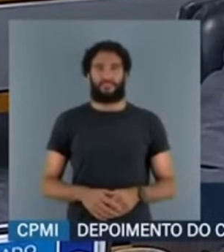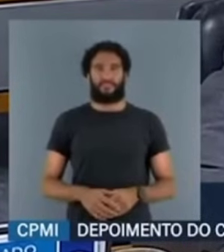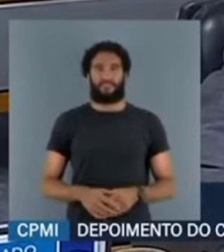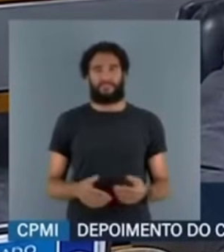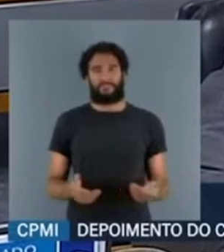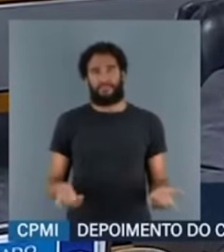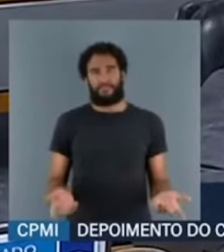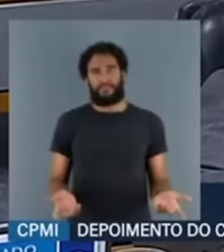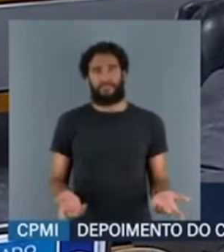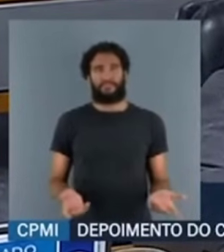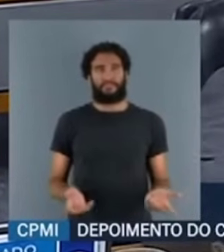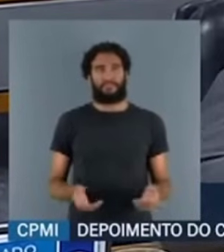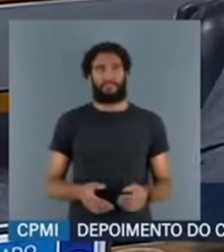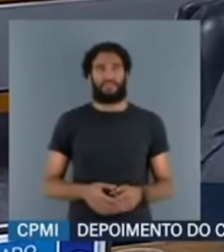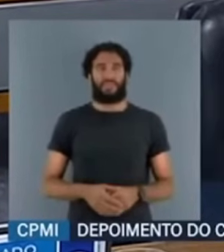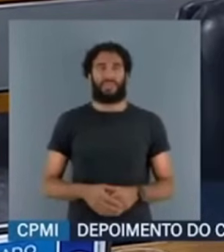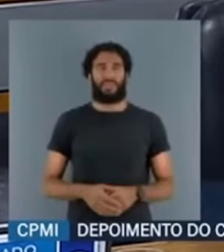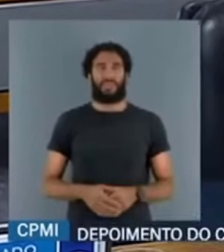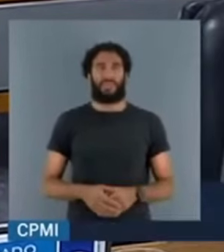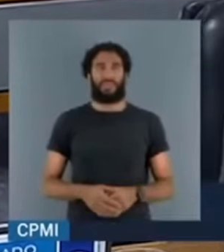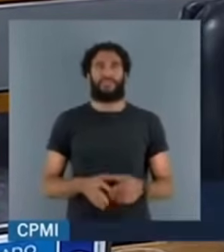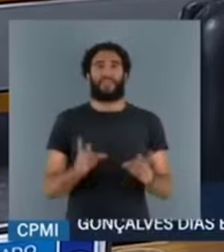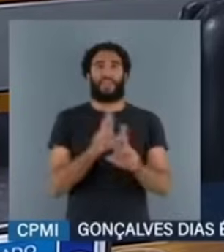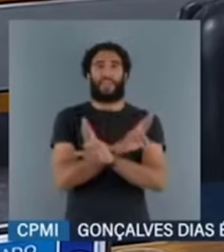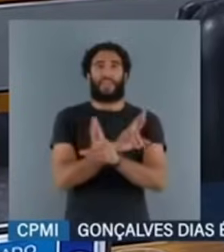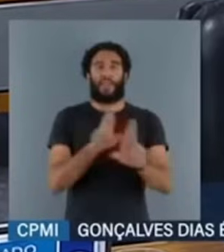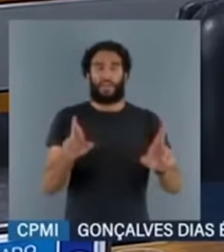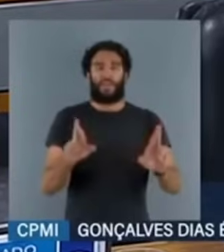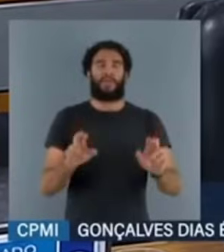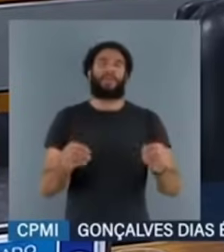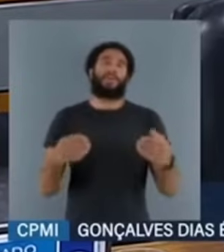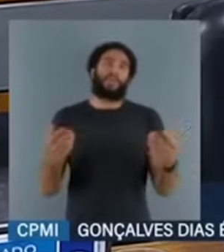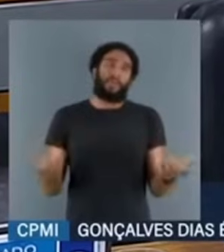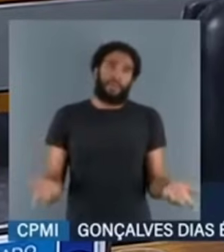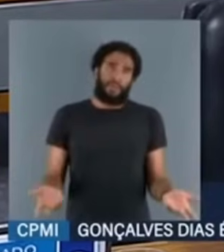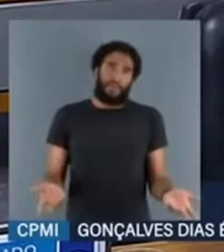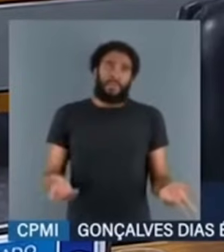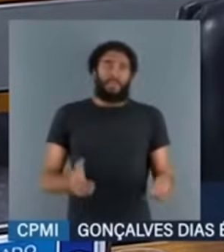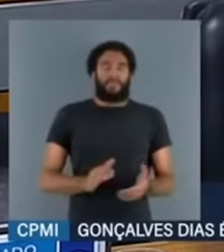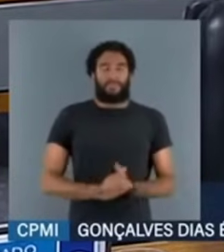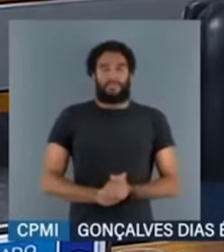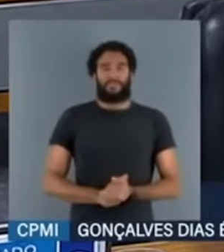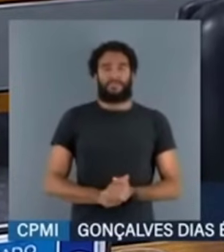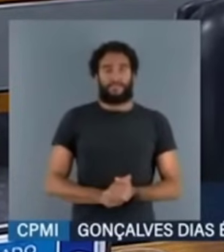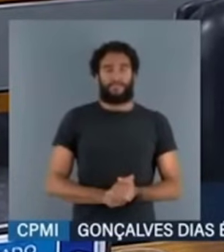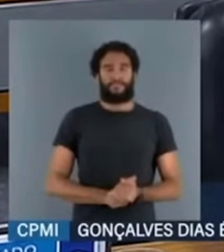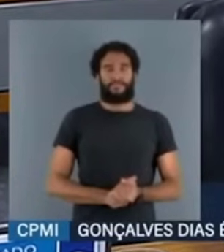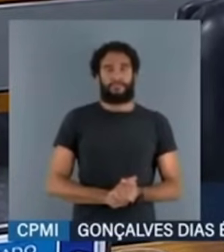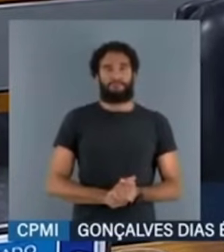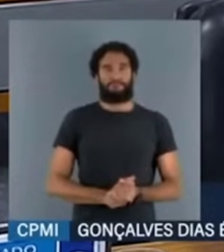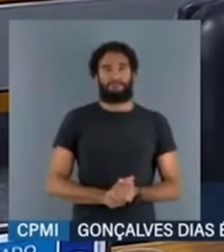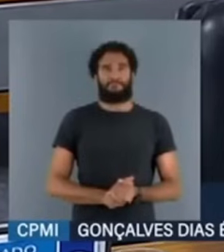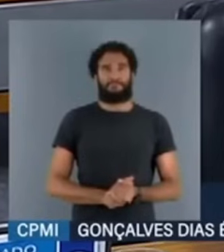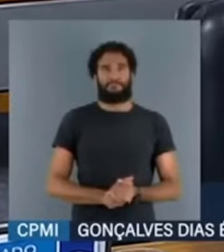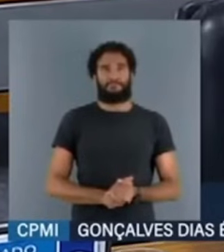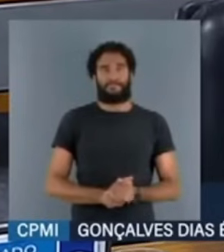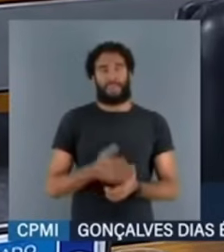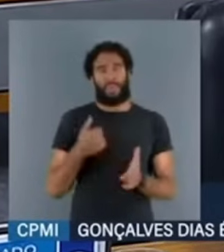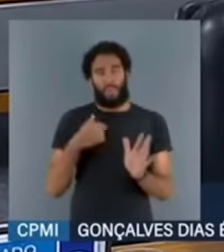é insignificante em relação aos demais. Então, eu vejo aqui, e